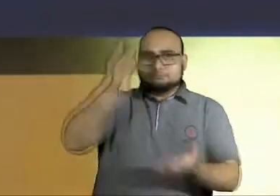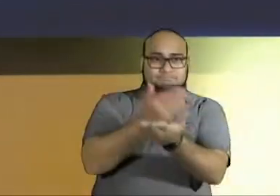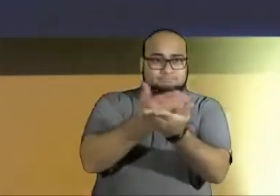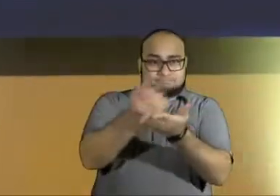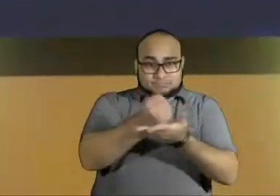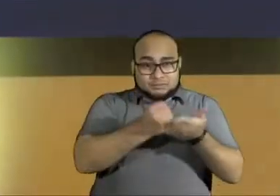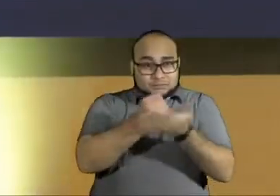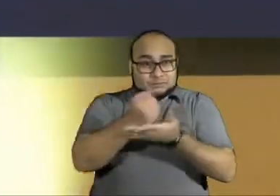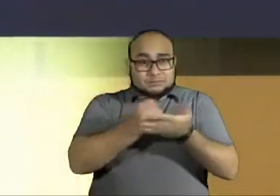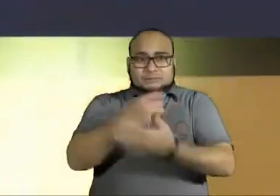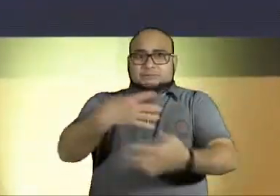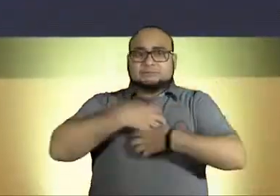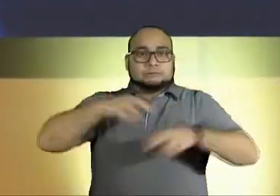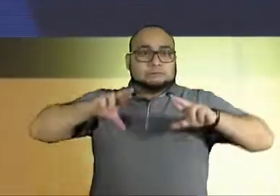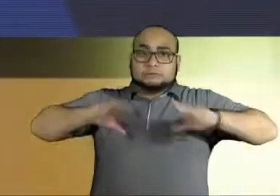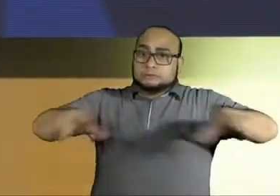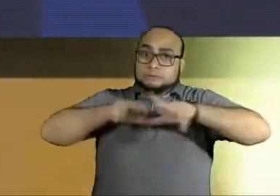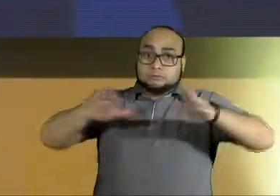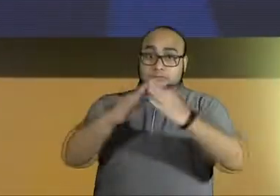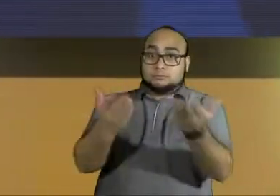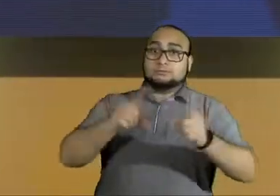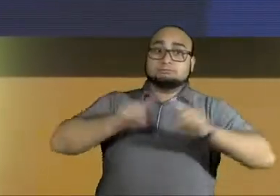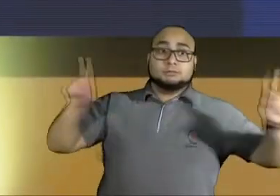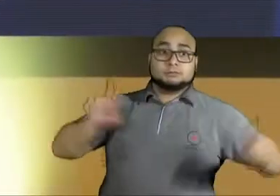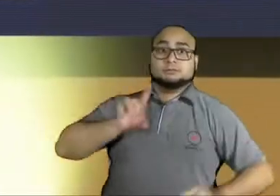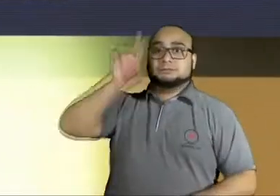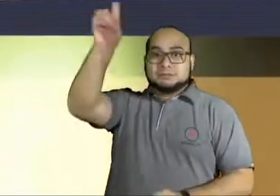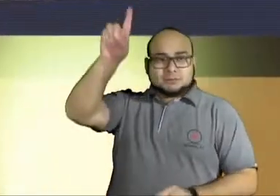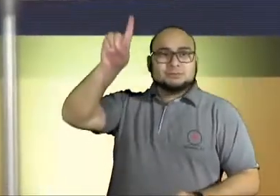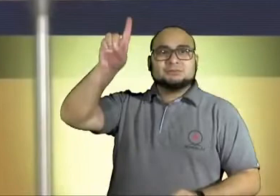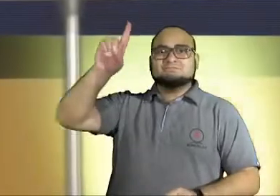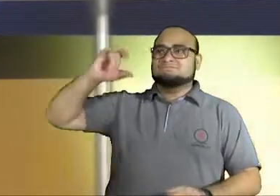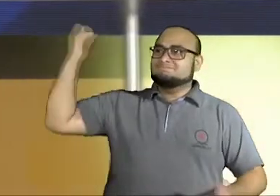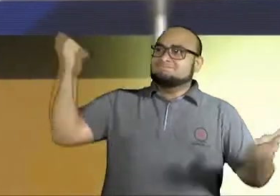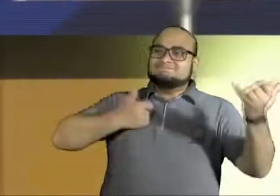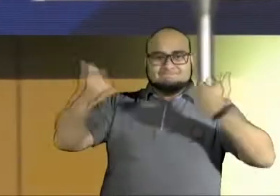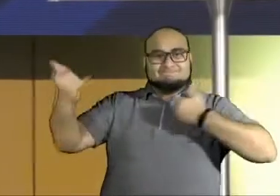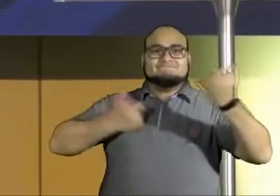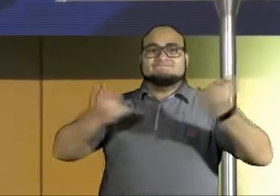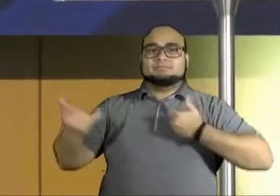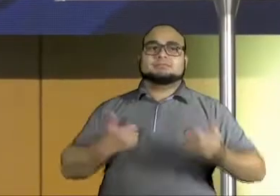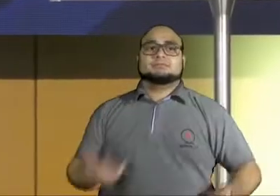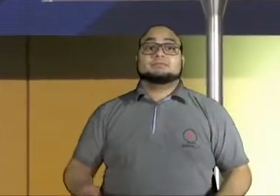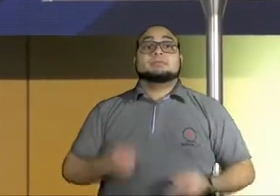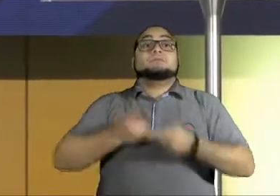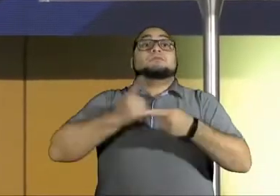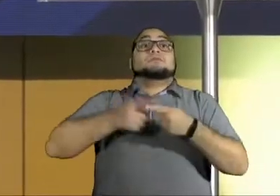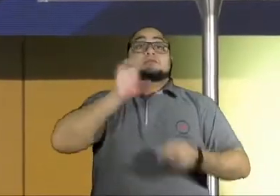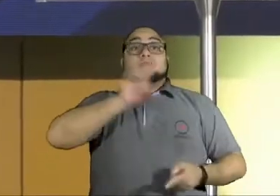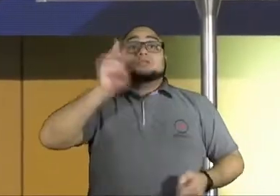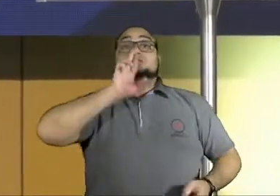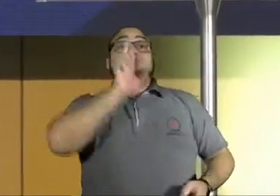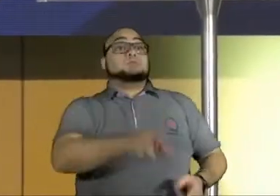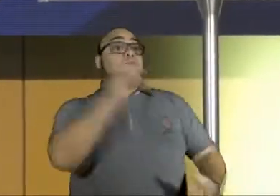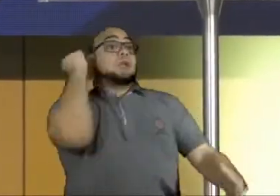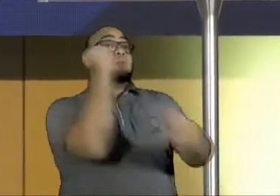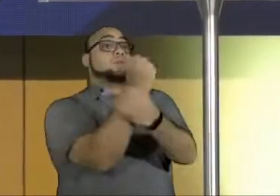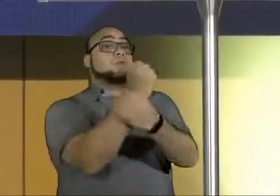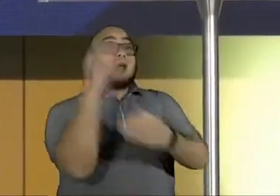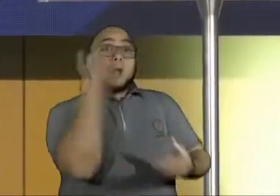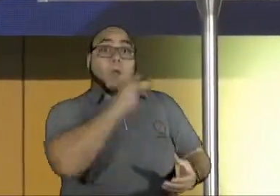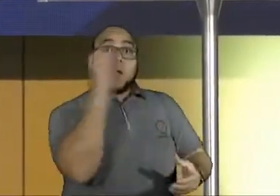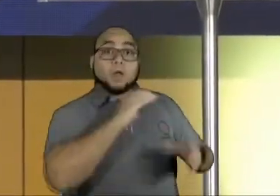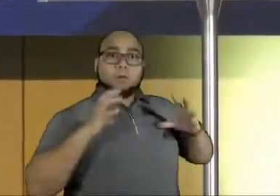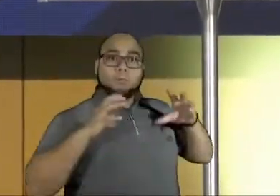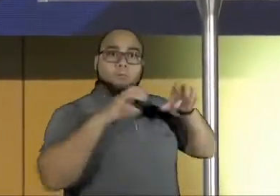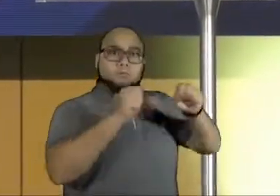está baseada no que a palavra de Deus diz a meu respeito. Por que Deus respondia tão rapidamente a Abraão? Por que Deus respondia tão rapidamente a